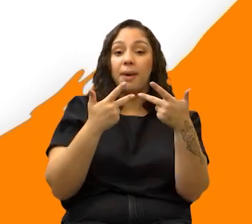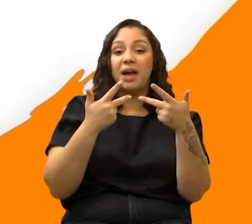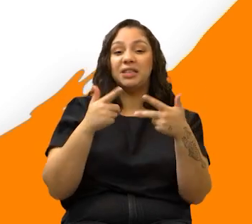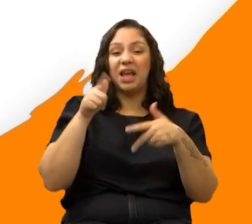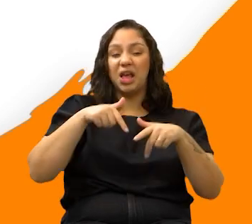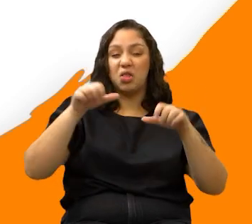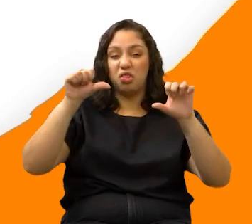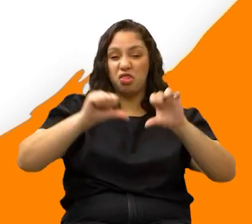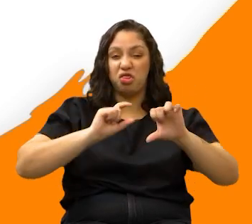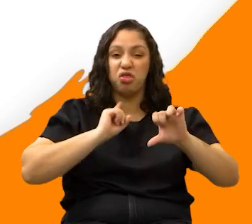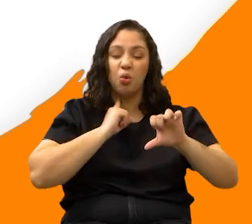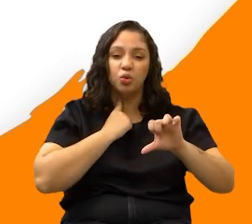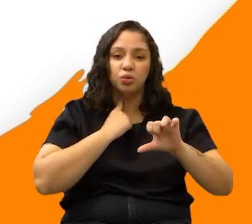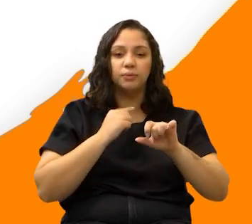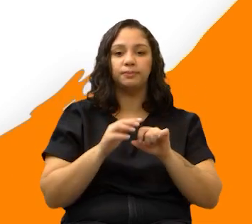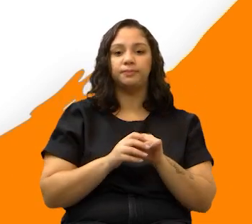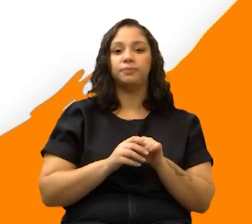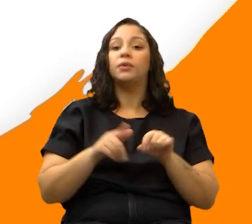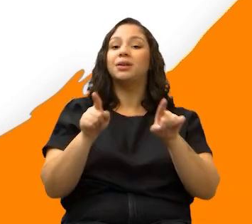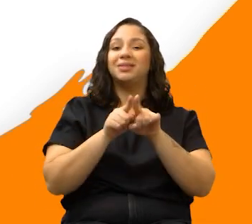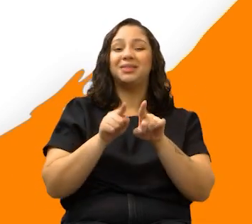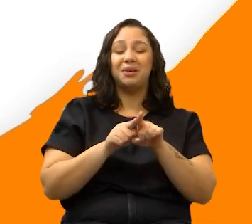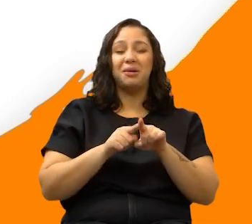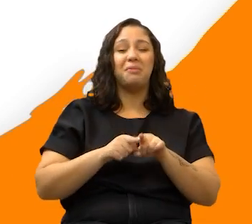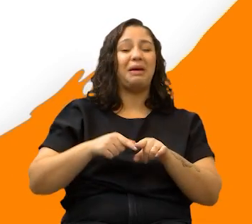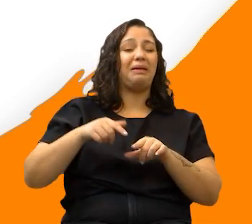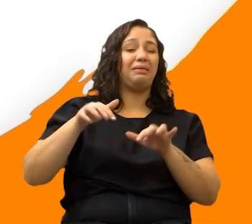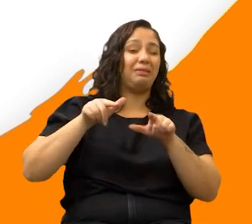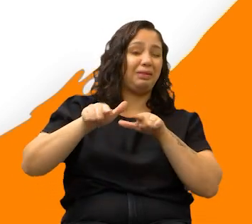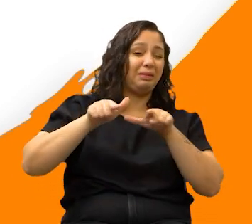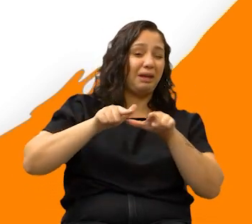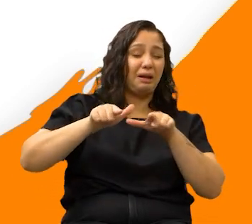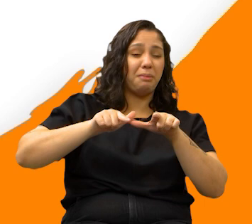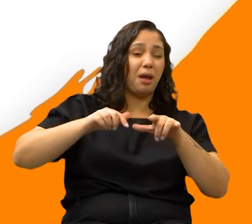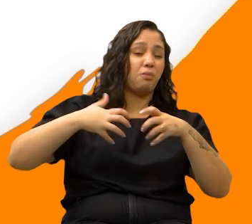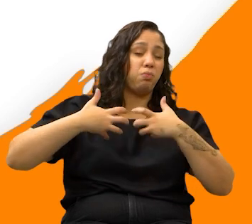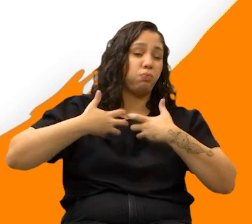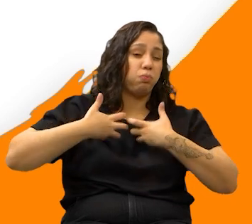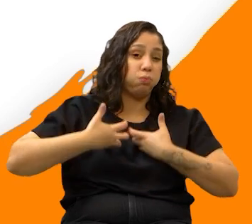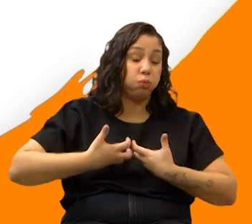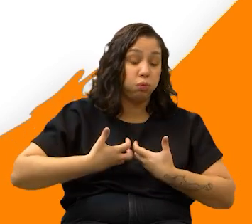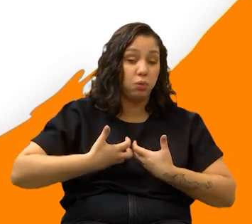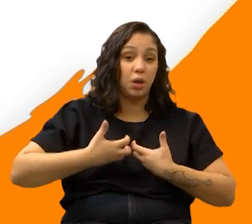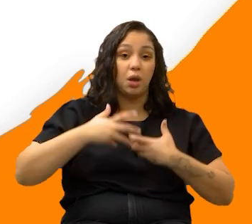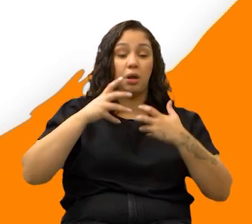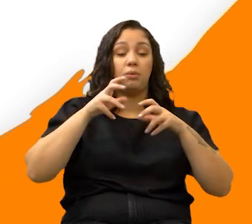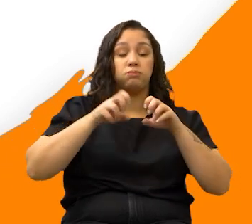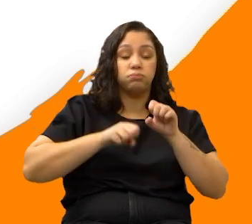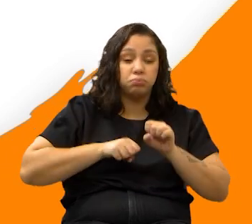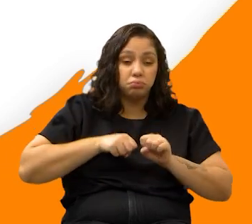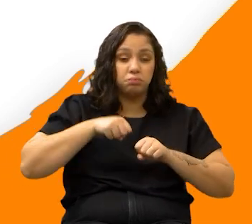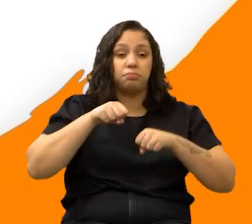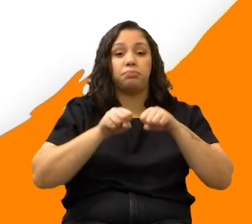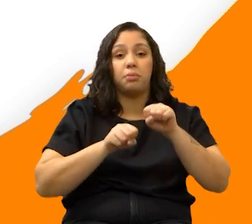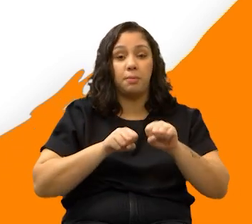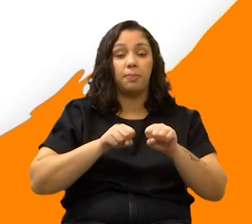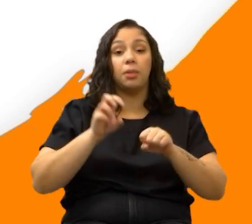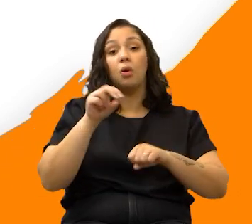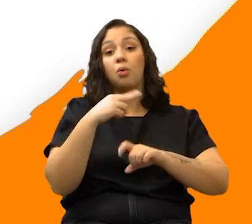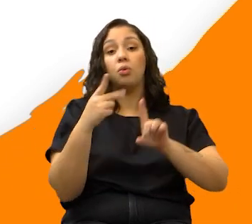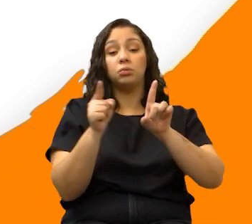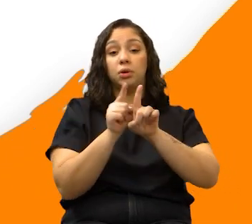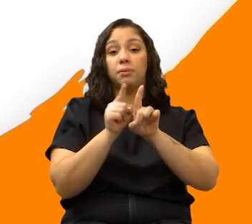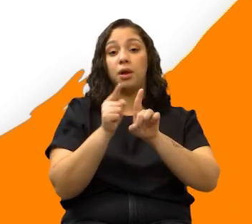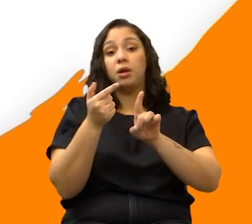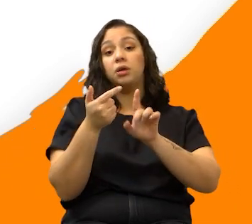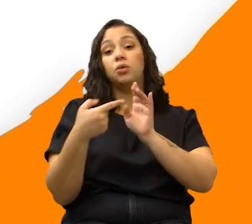anti-higiênicos, submeter o animal a tarefas exaustivas ou além de suas forças, e usar animais em espetáculos